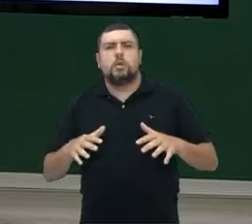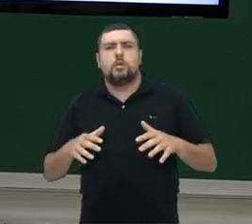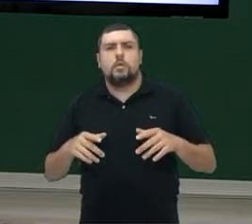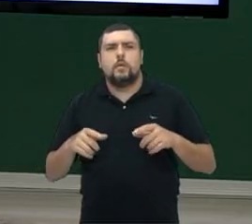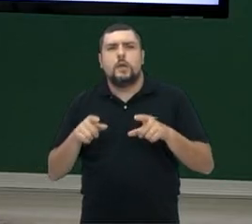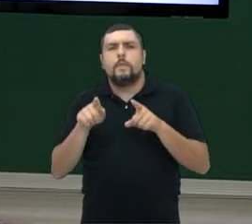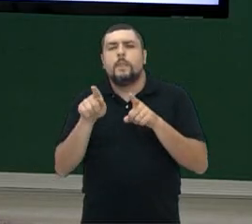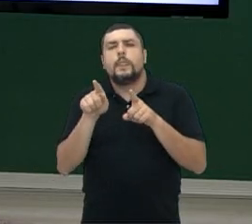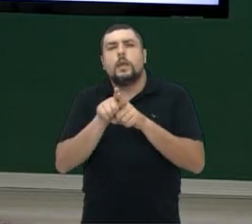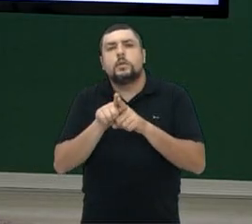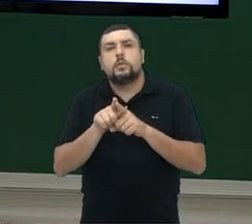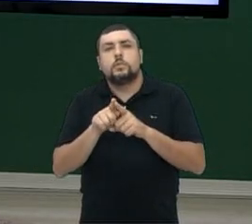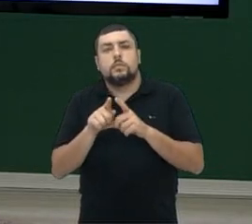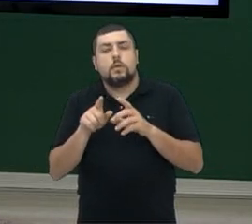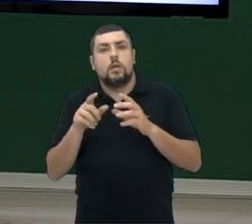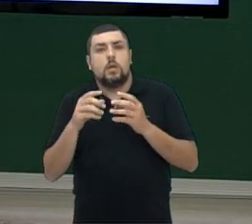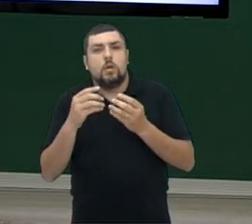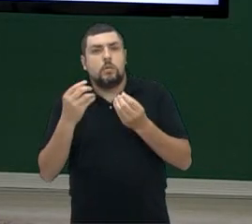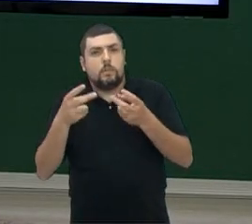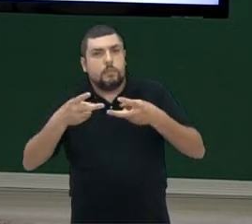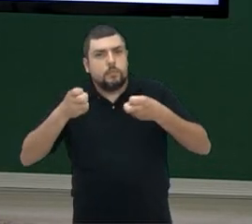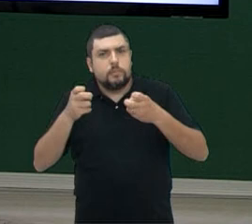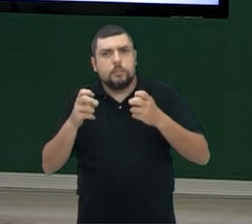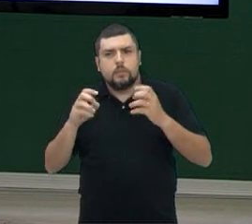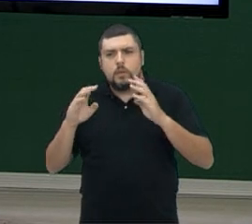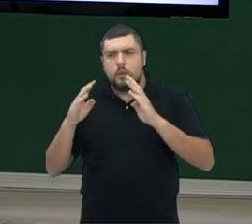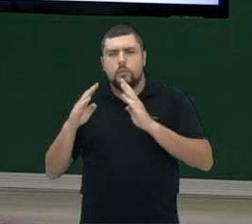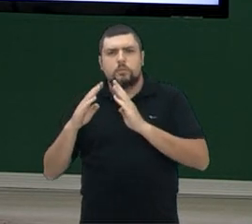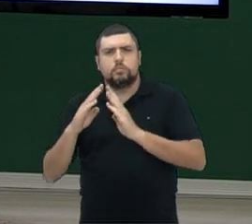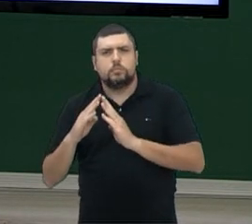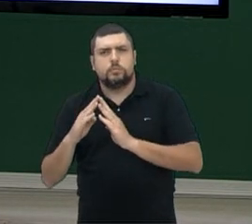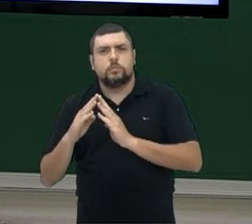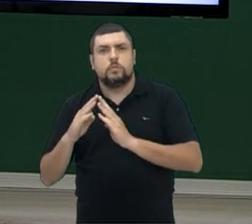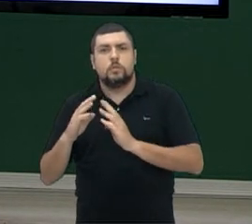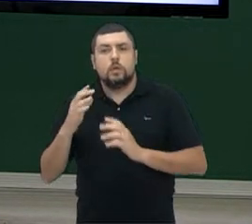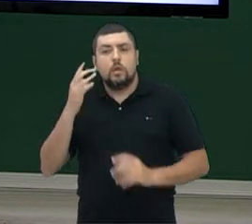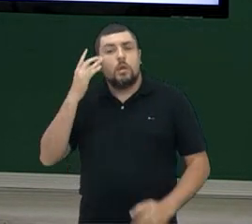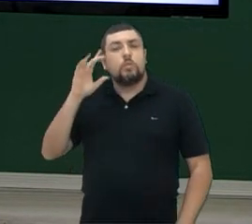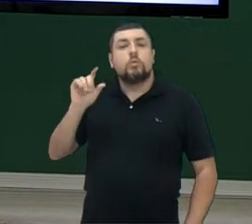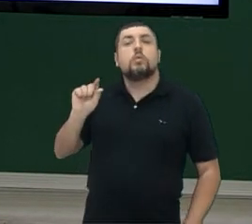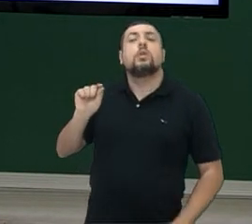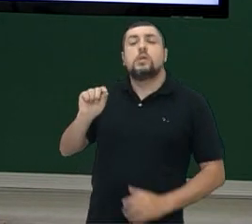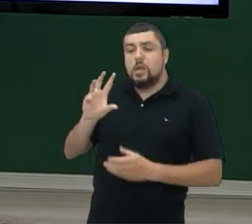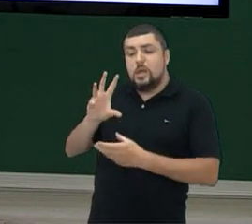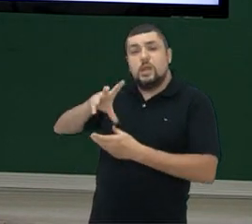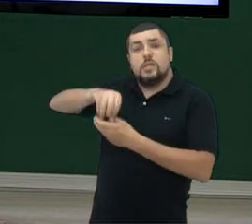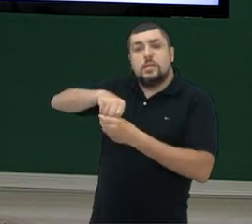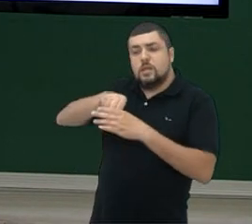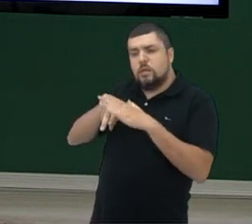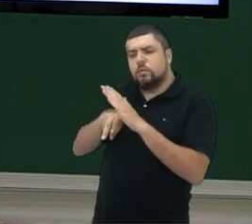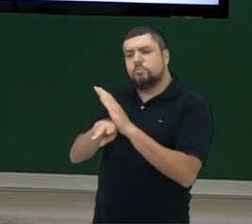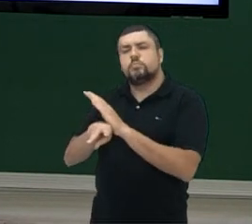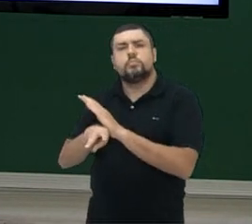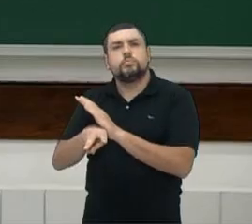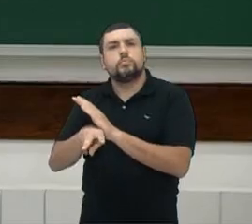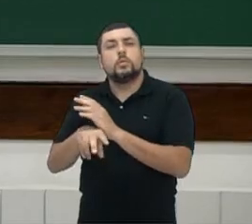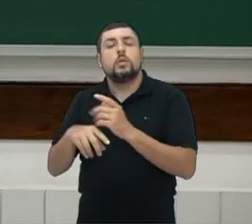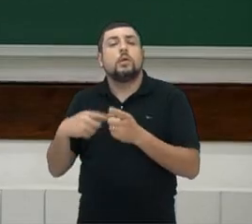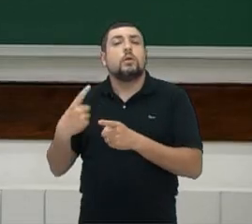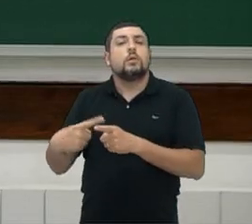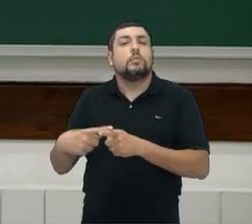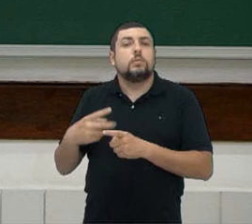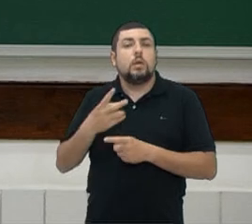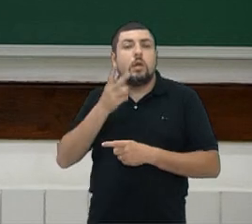dos túmulos e de seus governantes, que às vezes não tem nem nome, eles não sabem nem quem era aquela pirâmide, porque se perdeu,